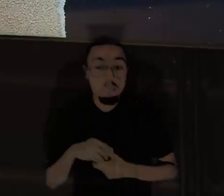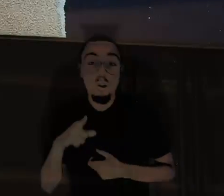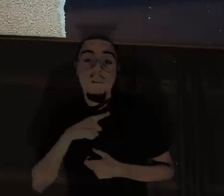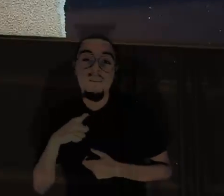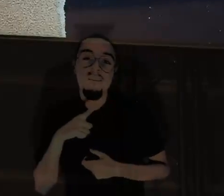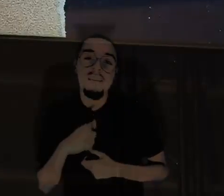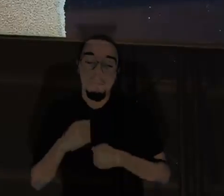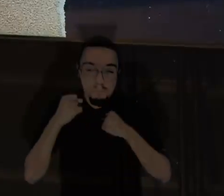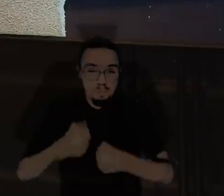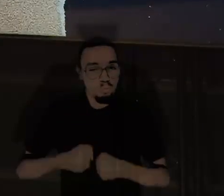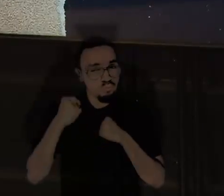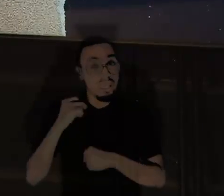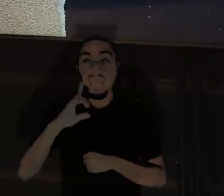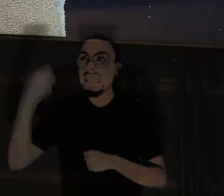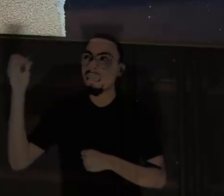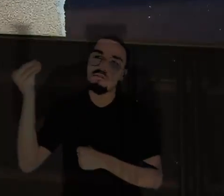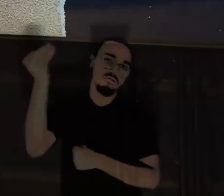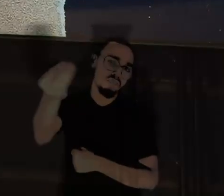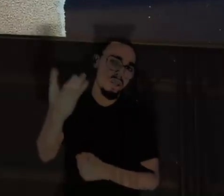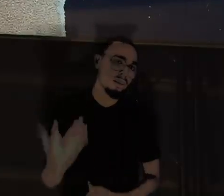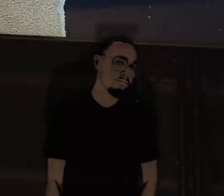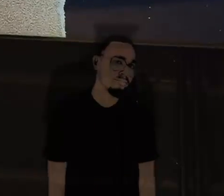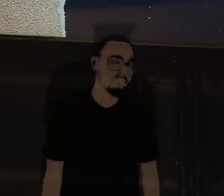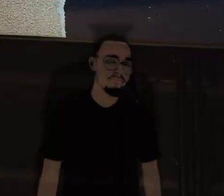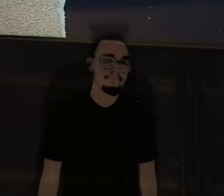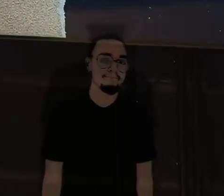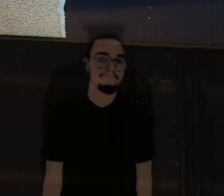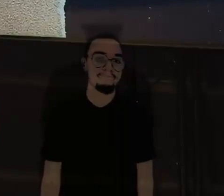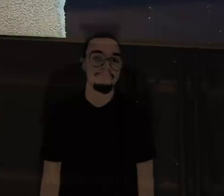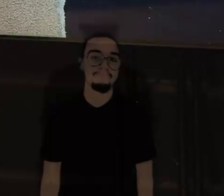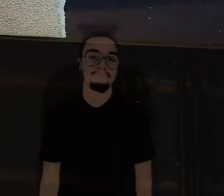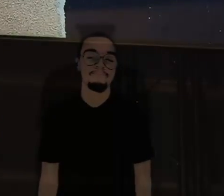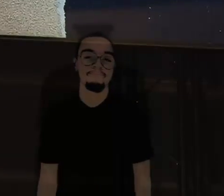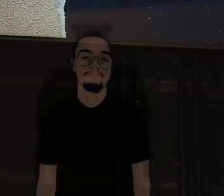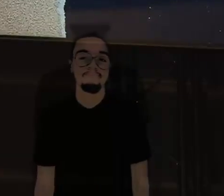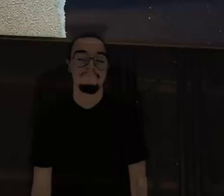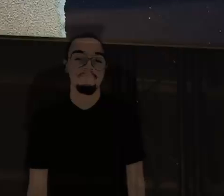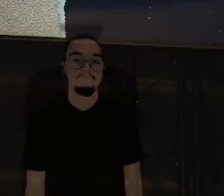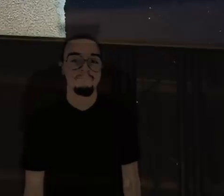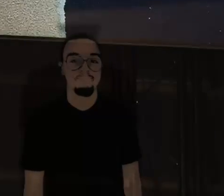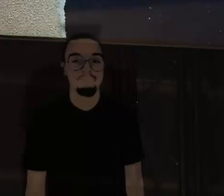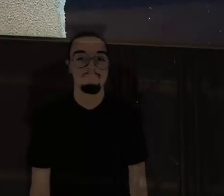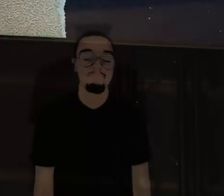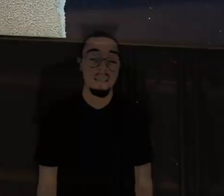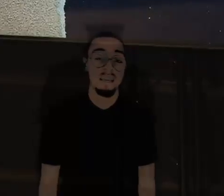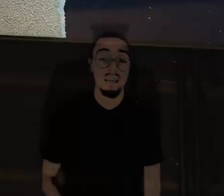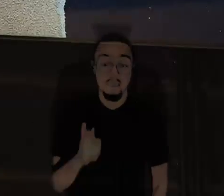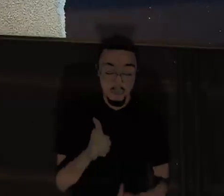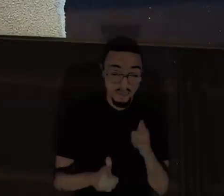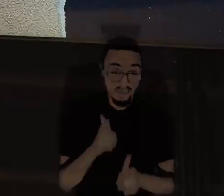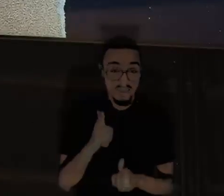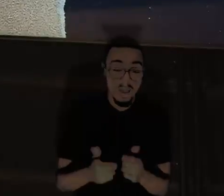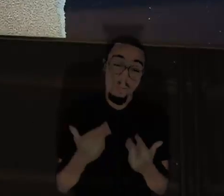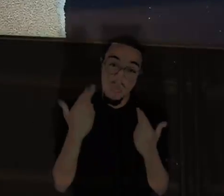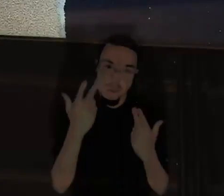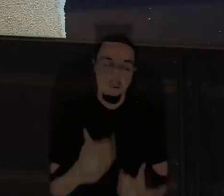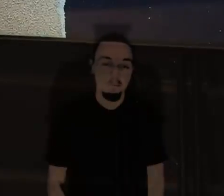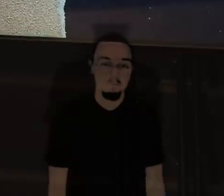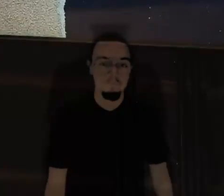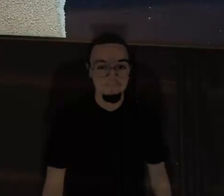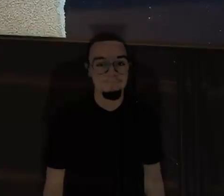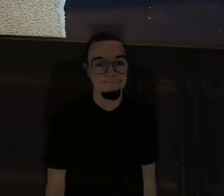Durante muito tempo, a opinião dos outros prevaleceu sobre a vida de Gideão. O medo de tomar